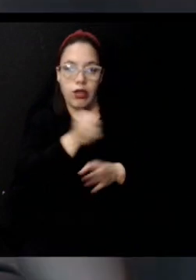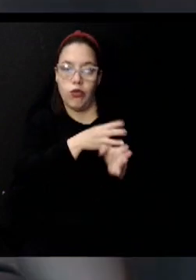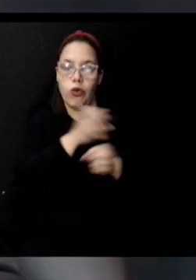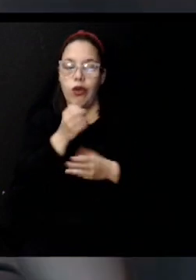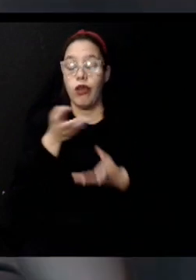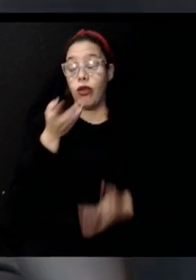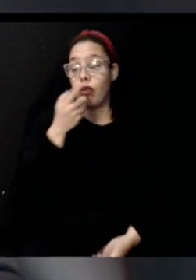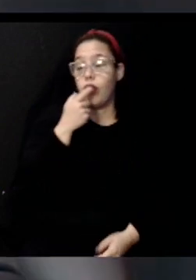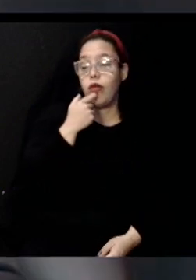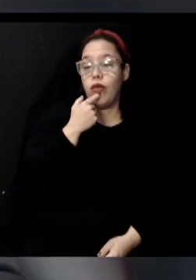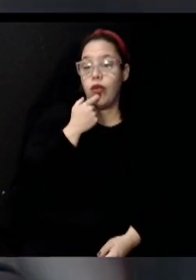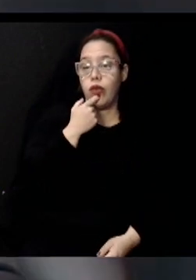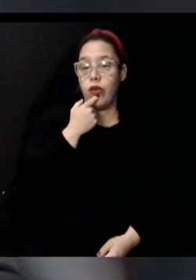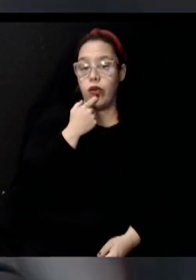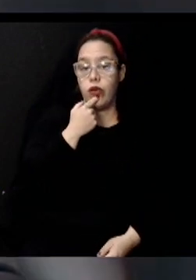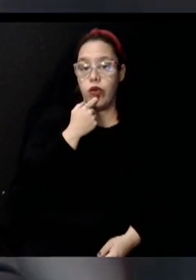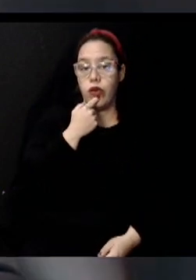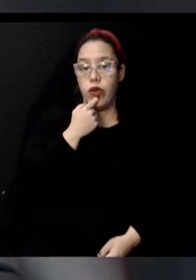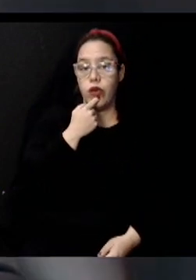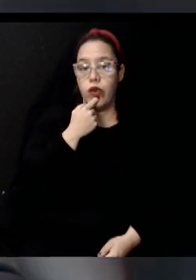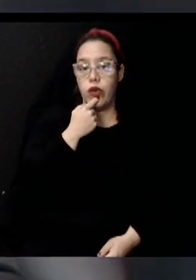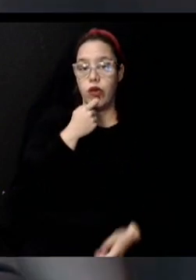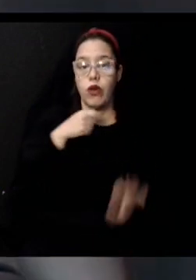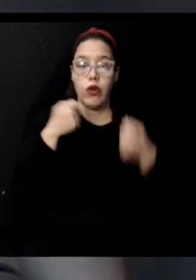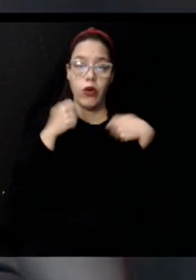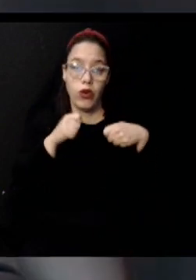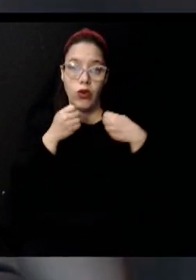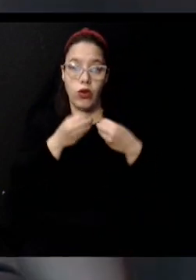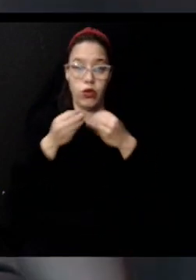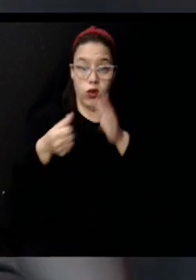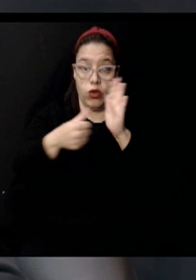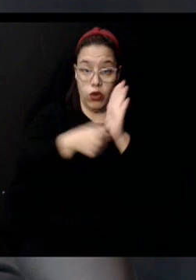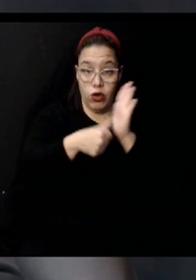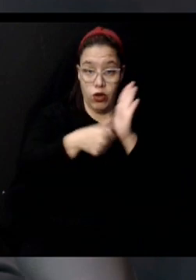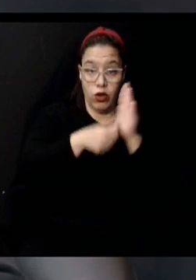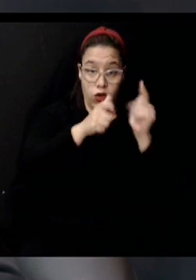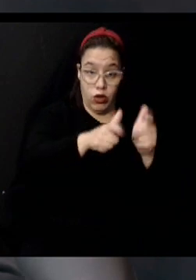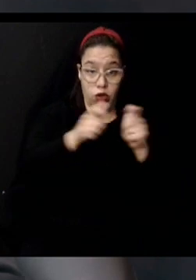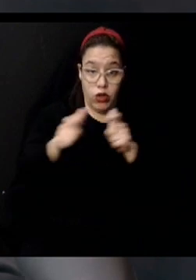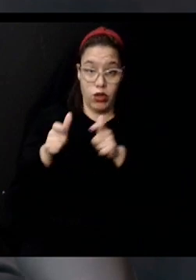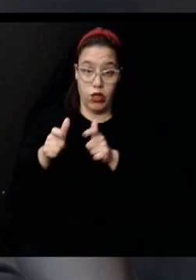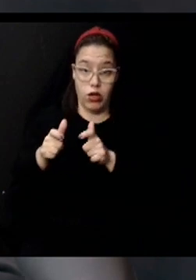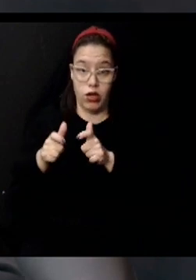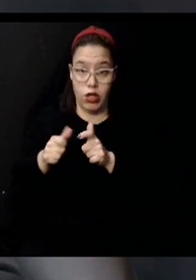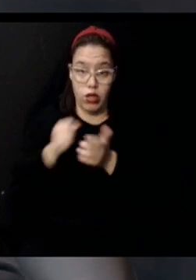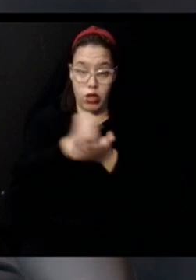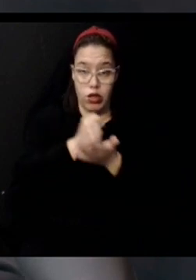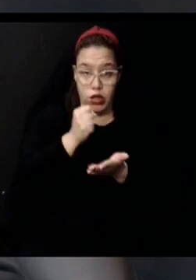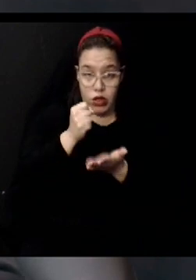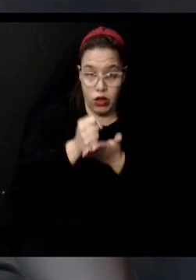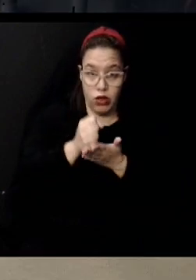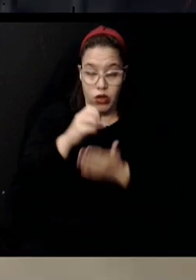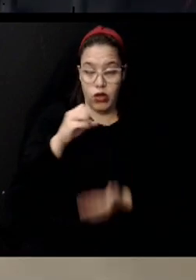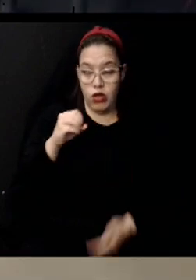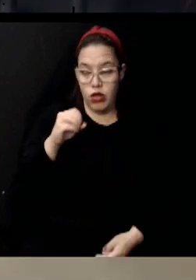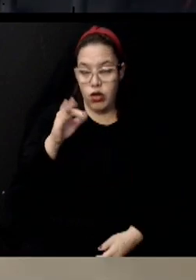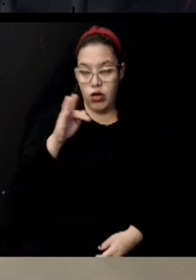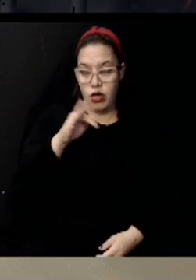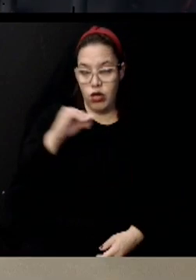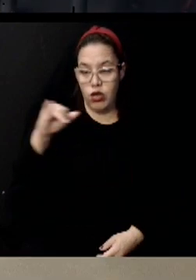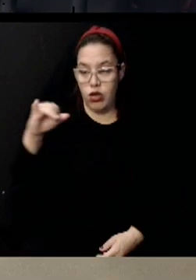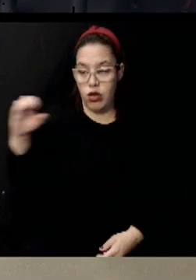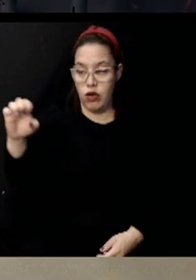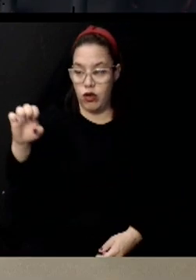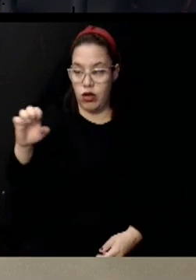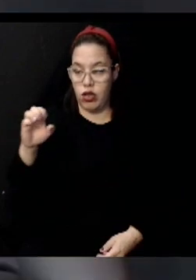assim, antes, se você precisava levar um documento em algum lugar, você tinha que contratar um office boy, Verdade. Exato, ou ir né, até era. lá. E esse office